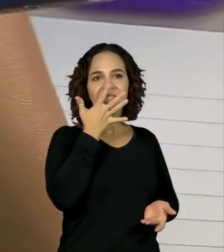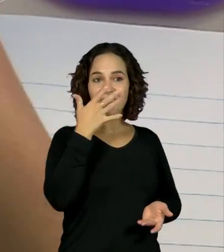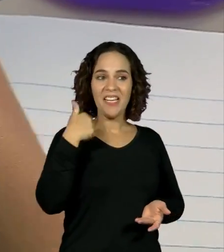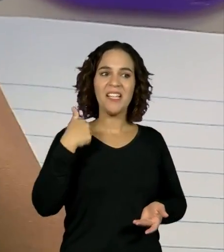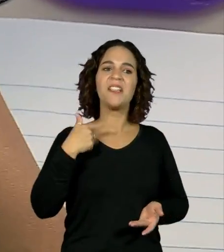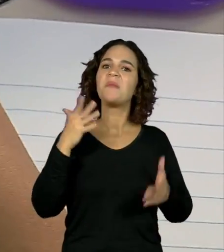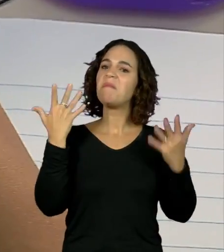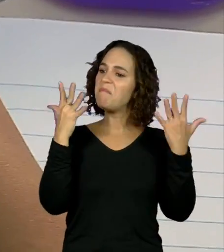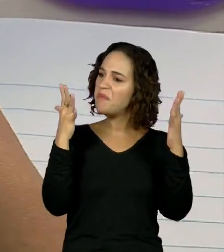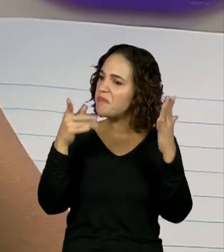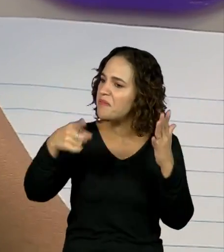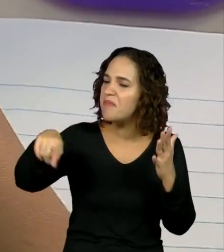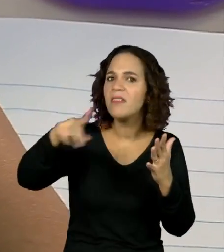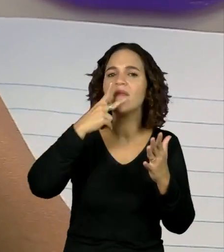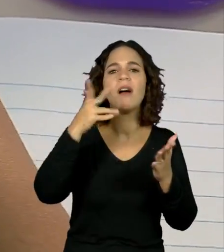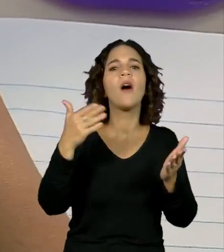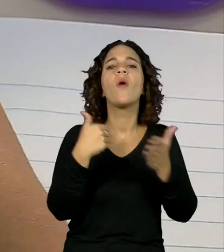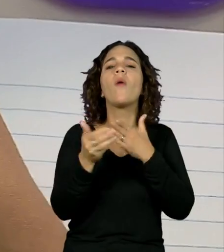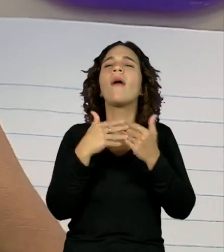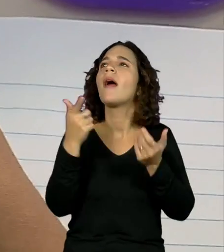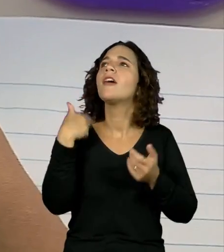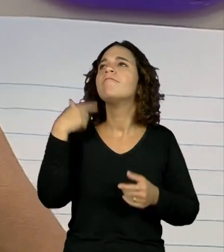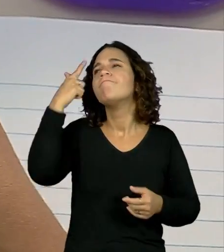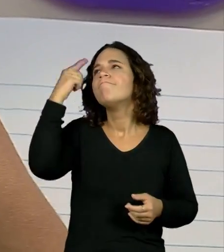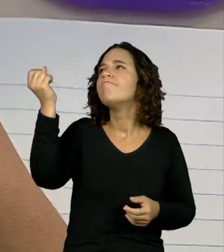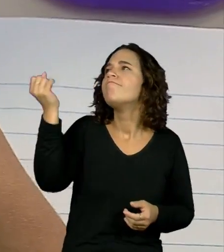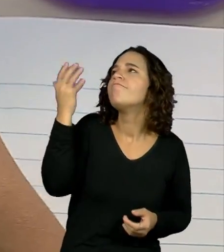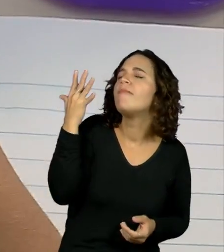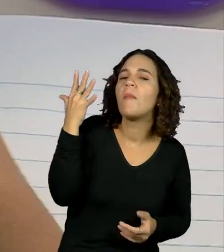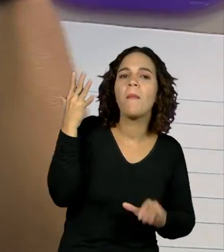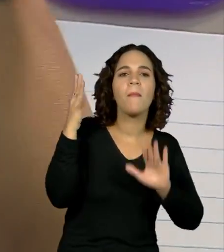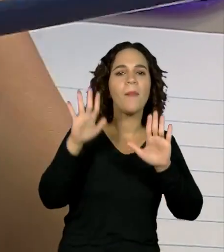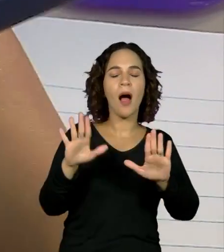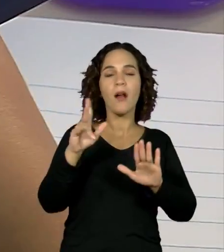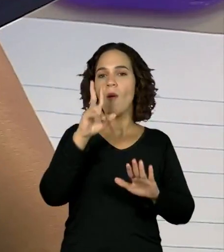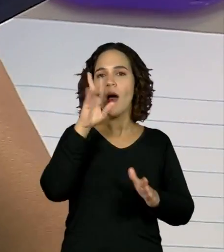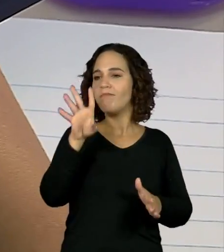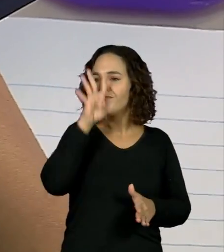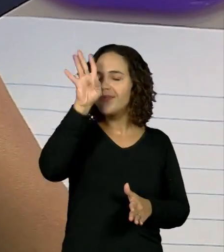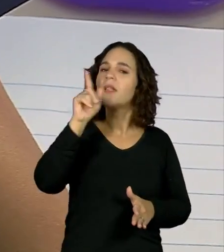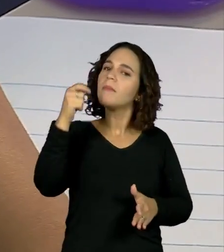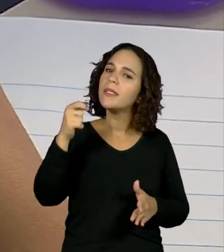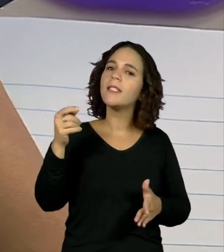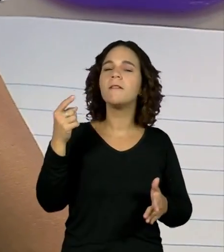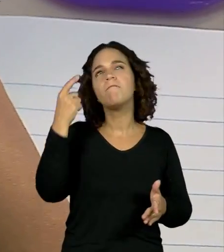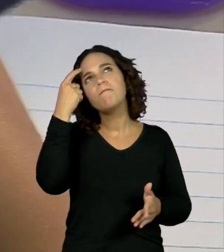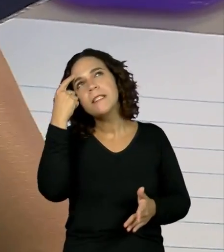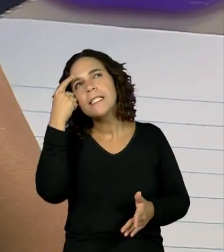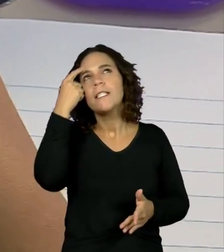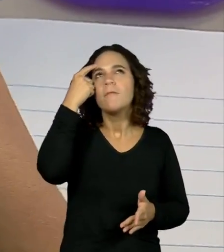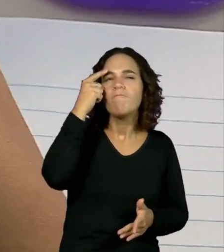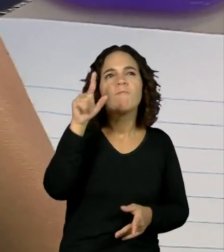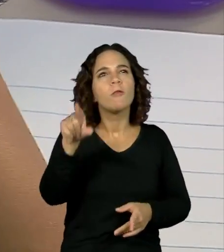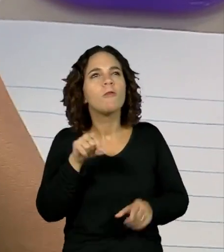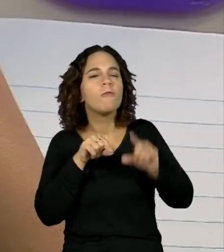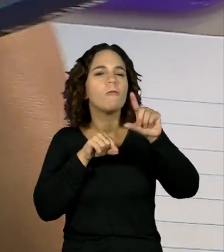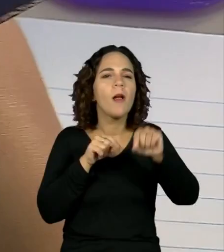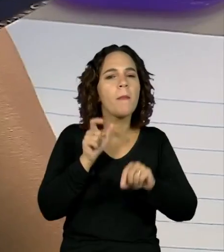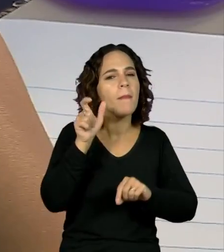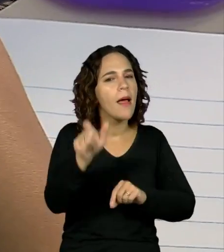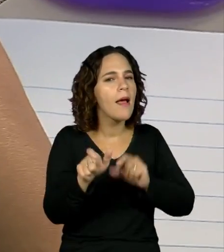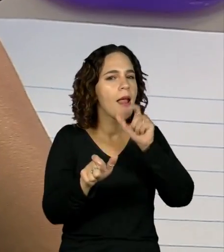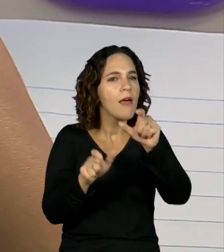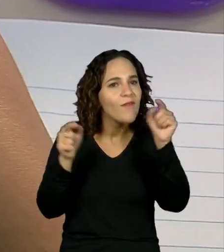para eles, olha, tem uma inspiração, mas não é algo que sai ali do nada. Você tem que trabalhar muito a palavra, tem que escolher